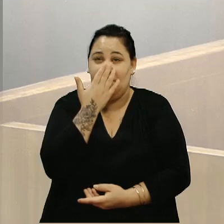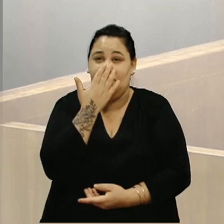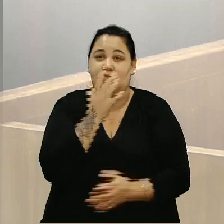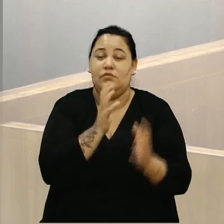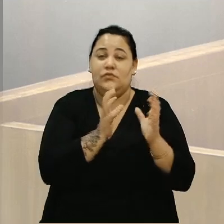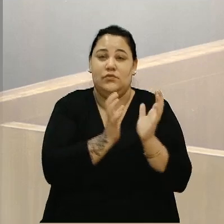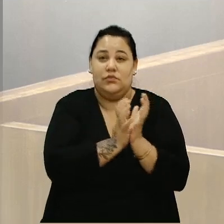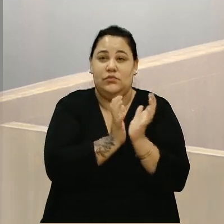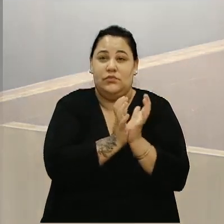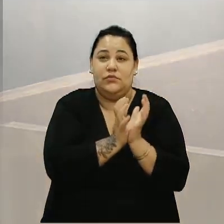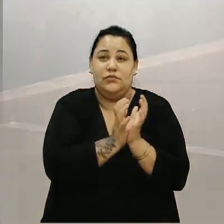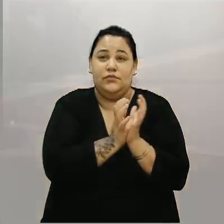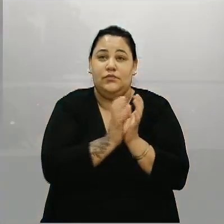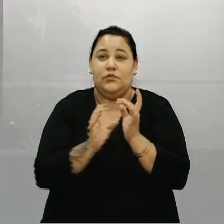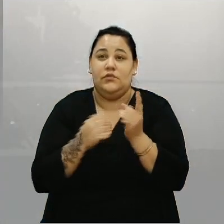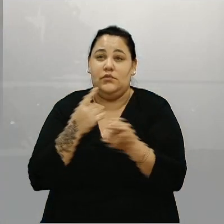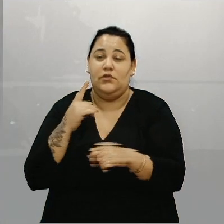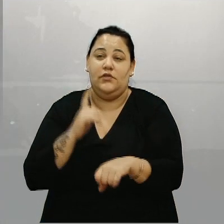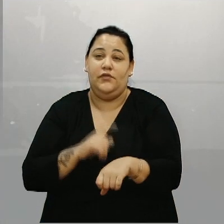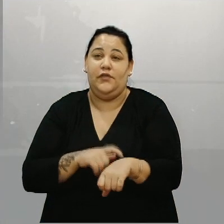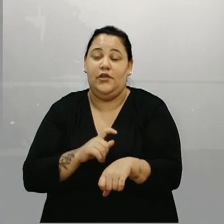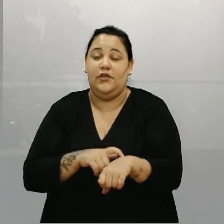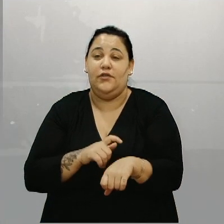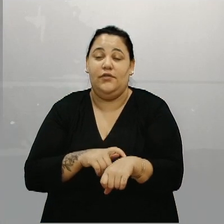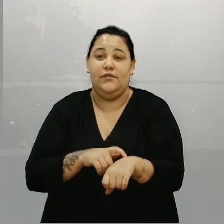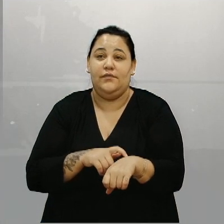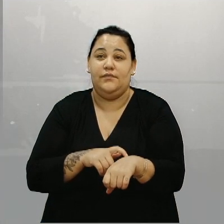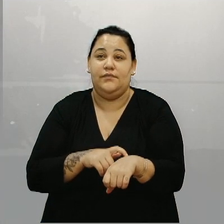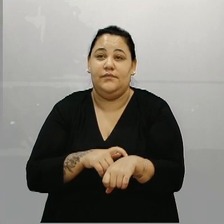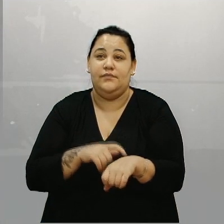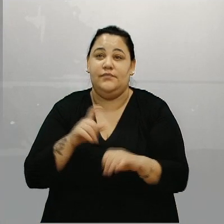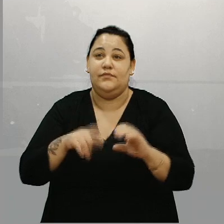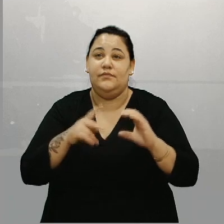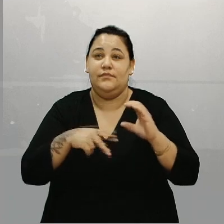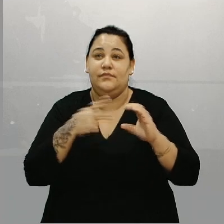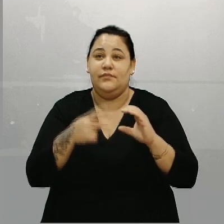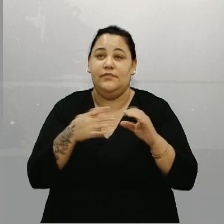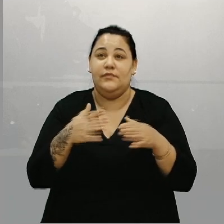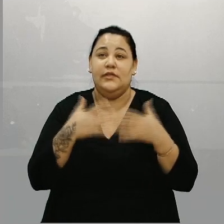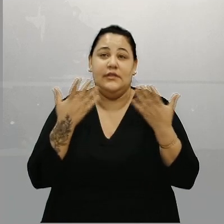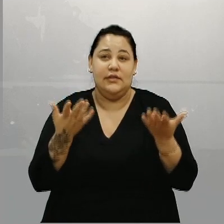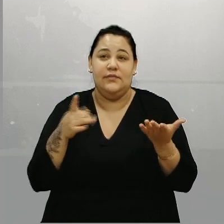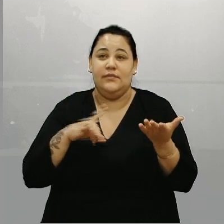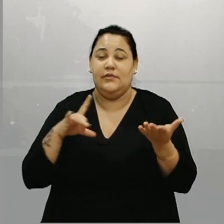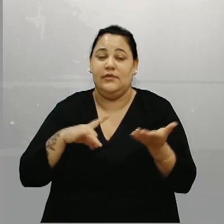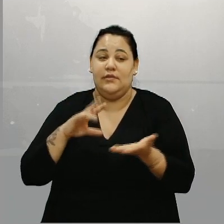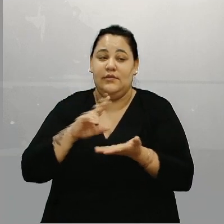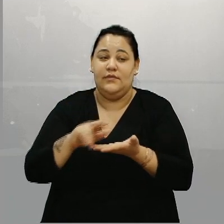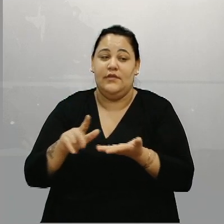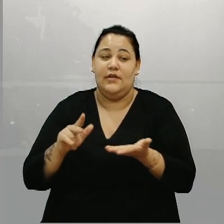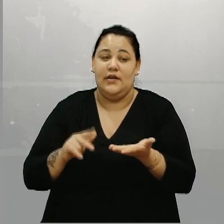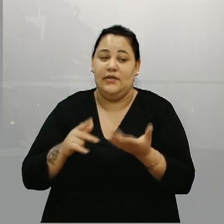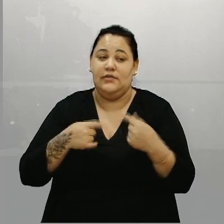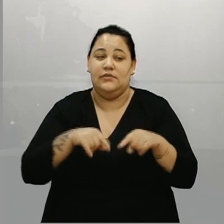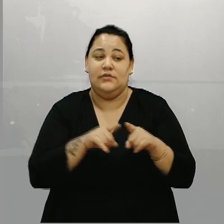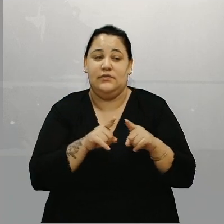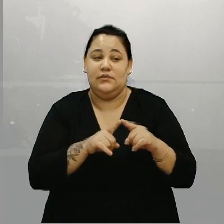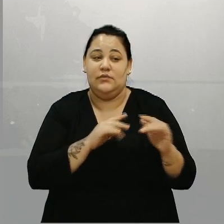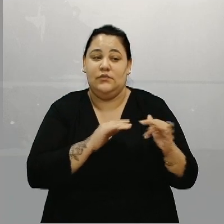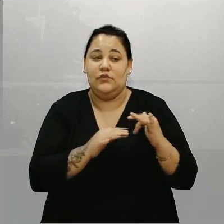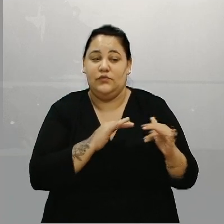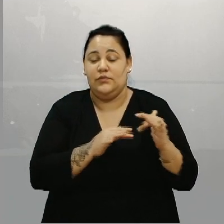parlamentar há algum tempo aqui nessa Câmara. Então, são vários os movimentos